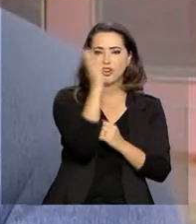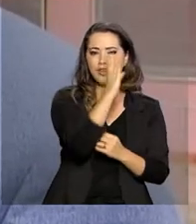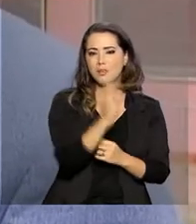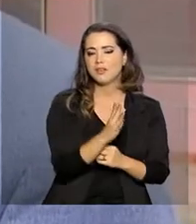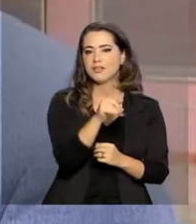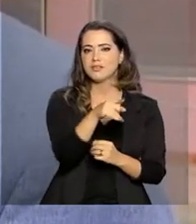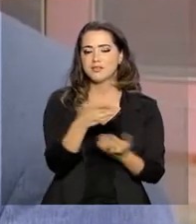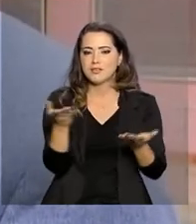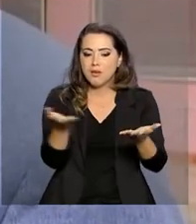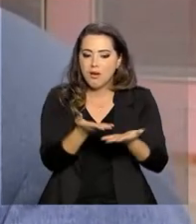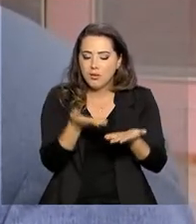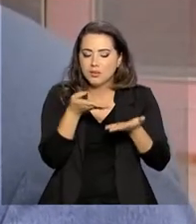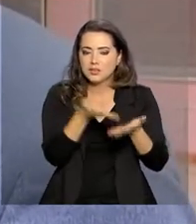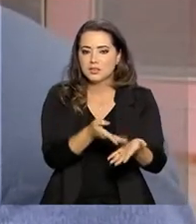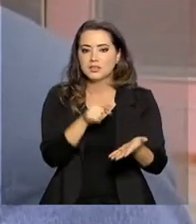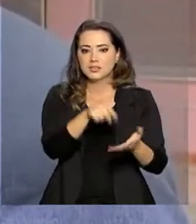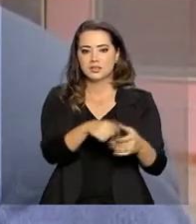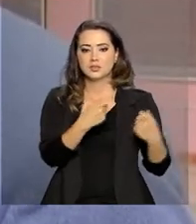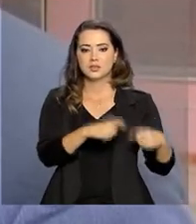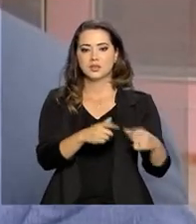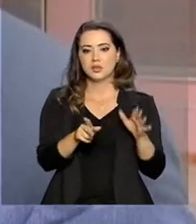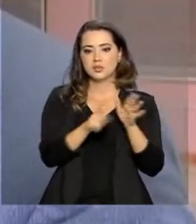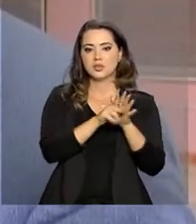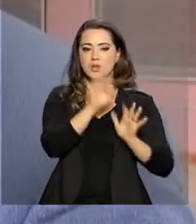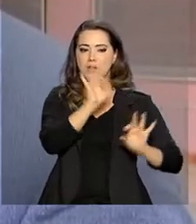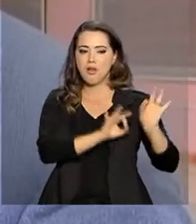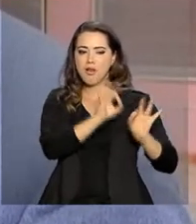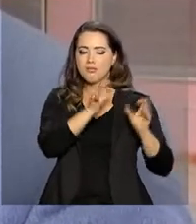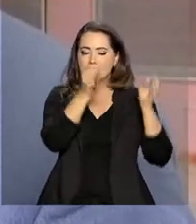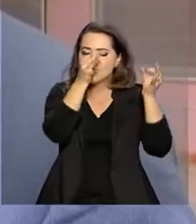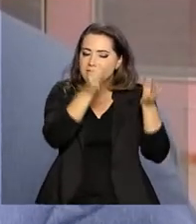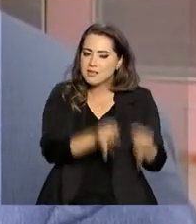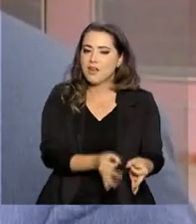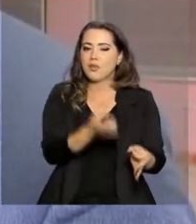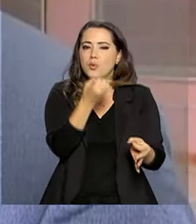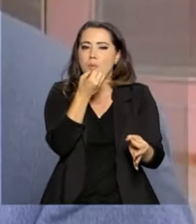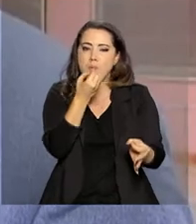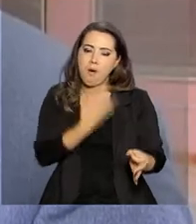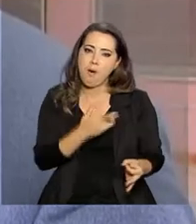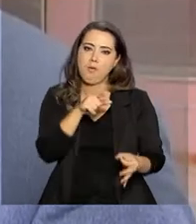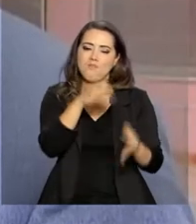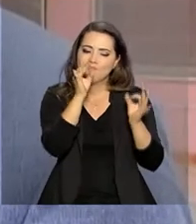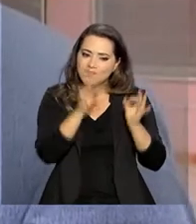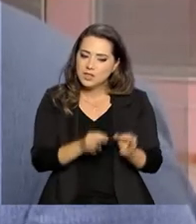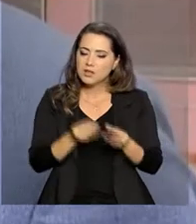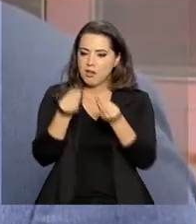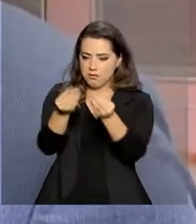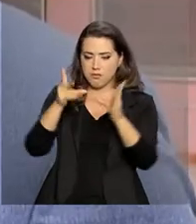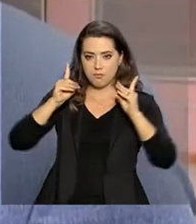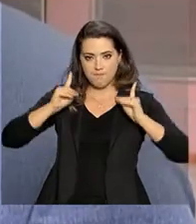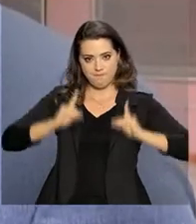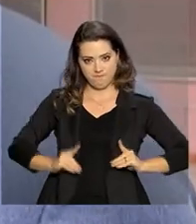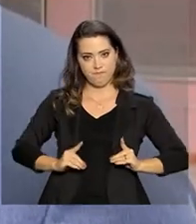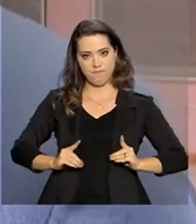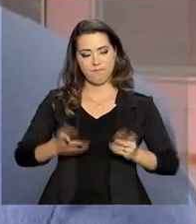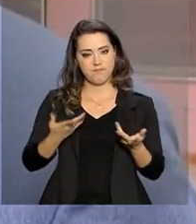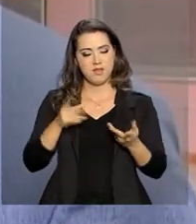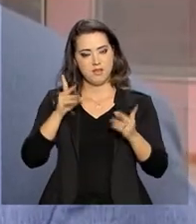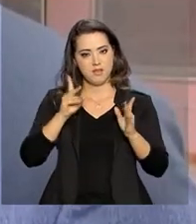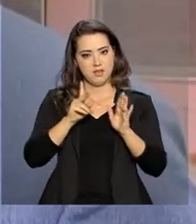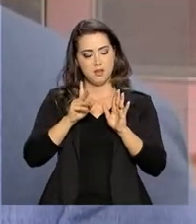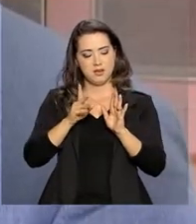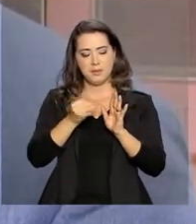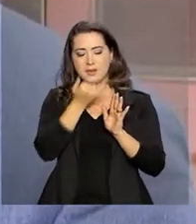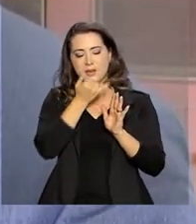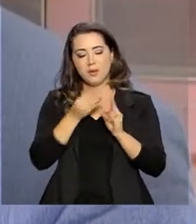aqui nesse momento em instalações extremamente adequadas, absolutamente dignas, para que eles tenham uma possibilidade